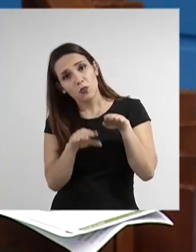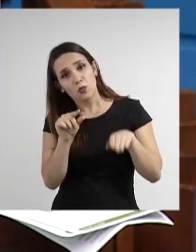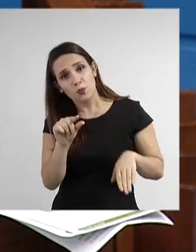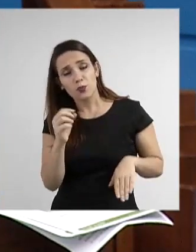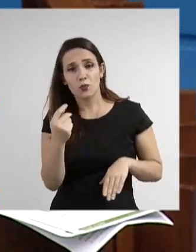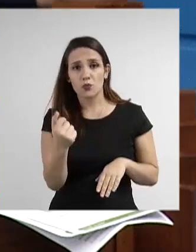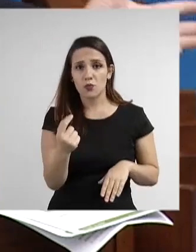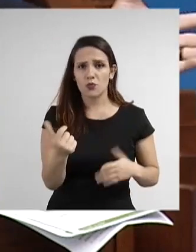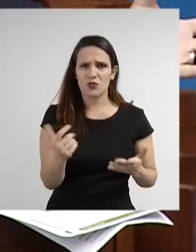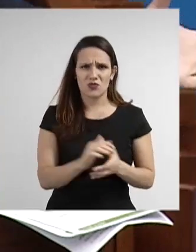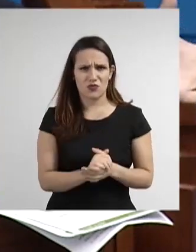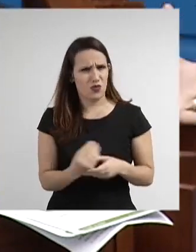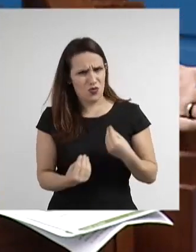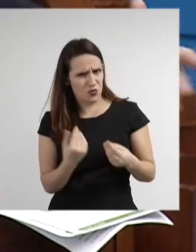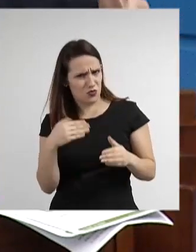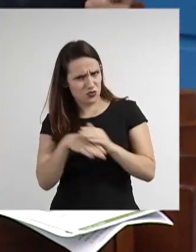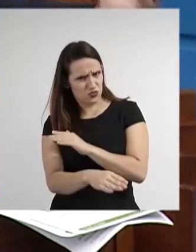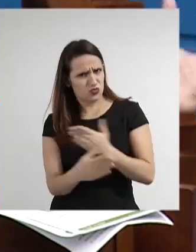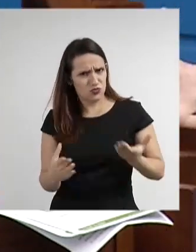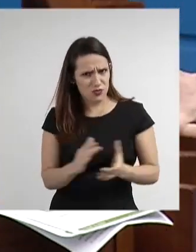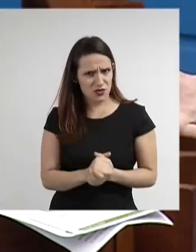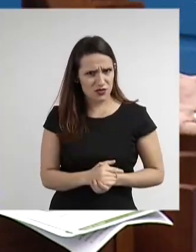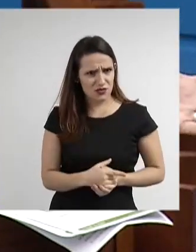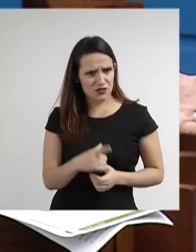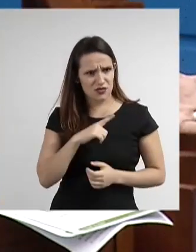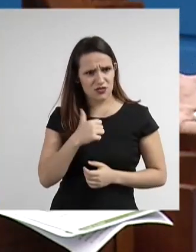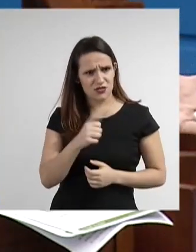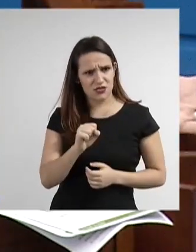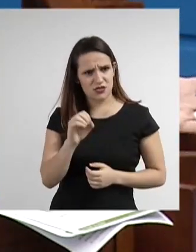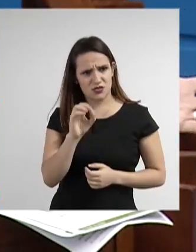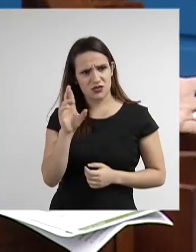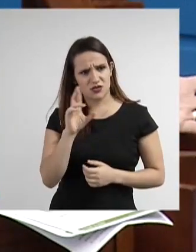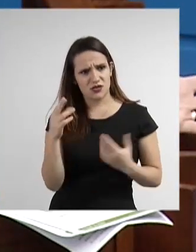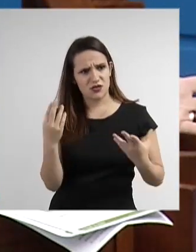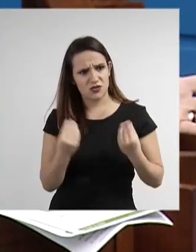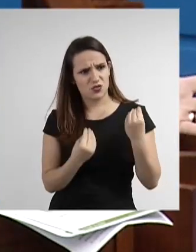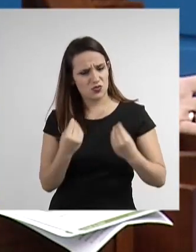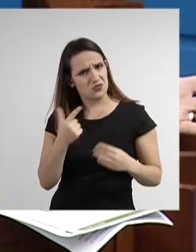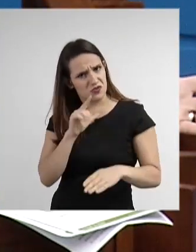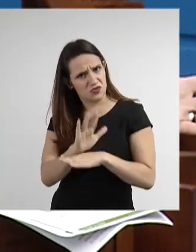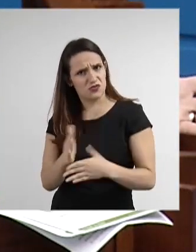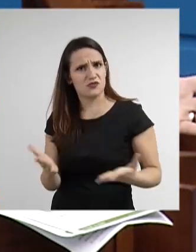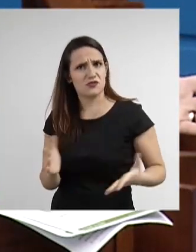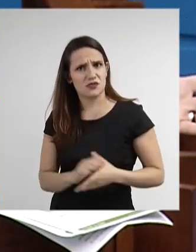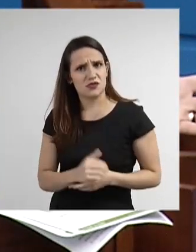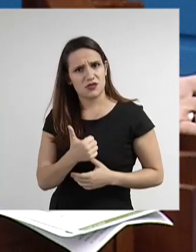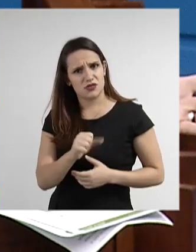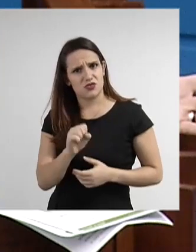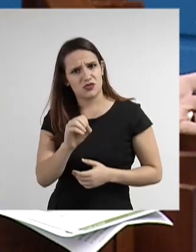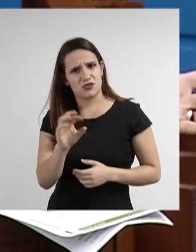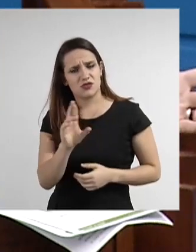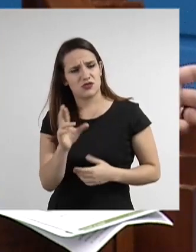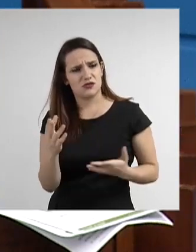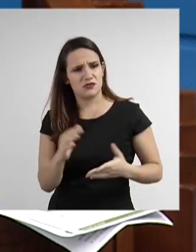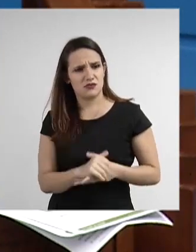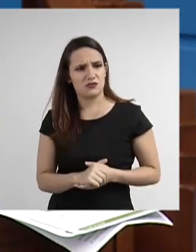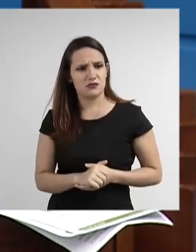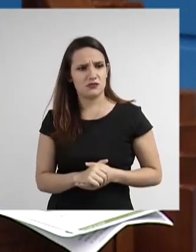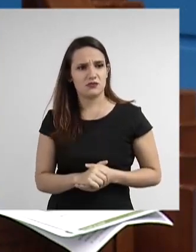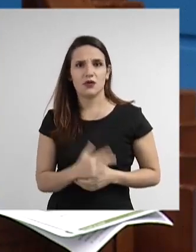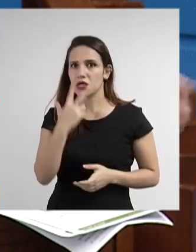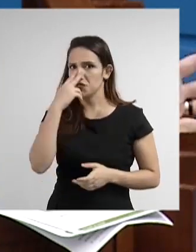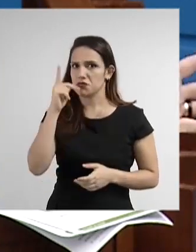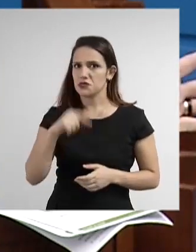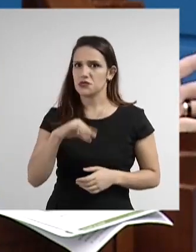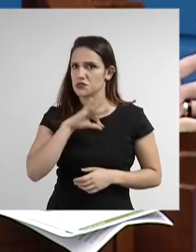Vai acomodar quem? Vai acomodar quem com 180 reais? Não é? Parece que a pessoa está